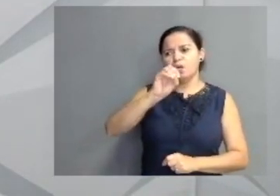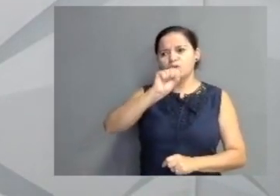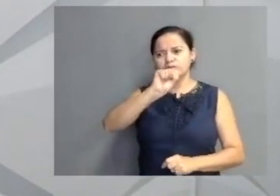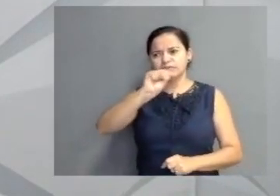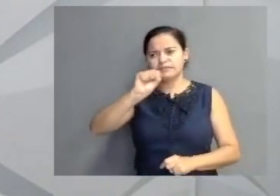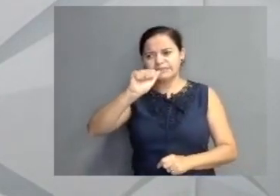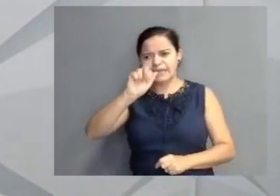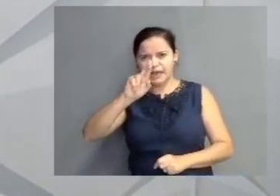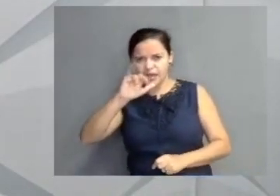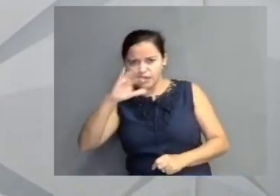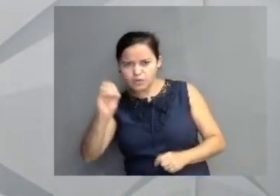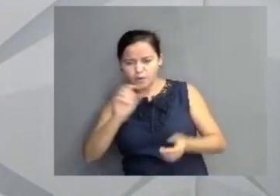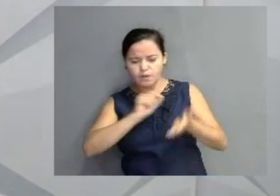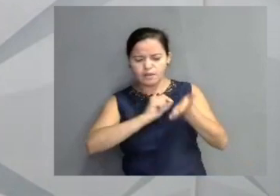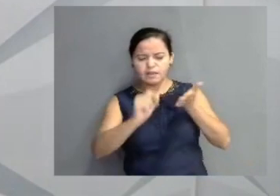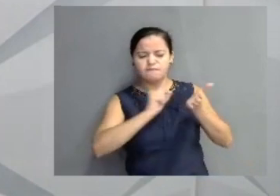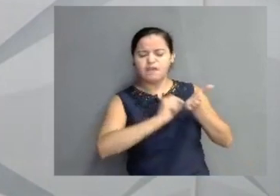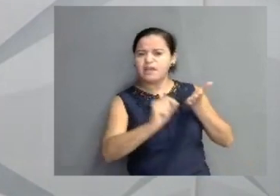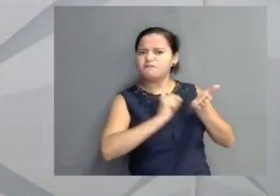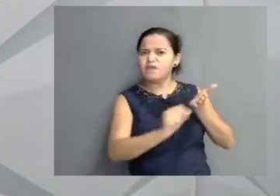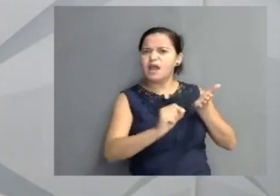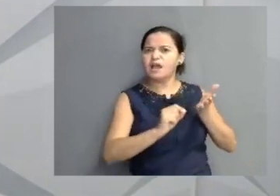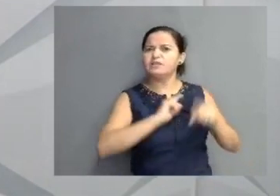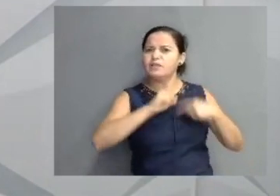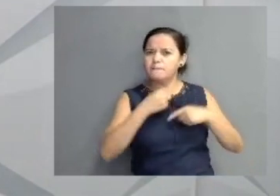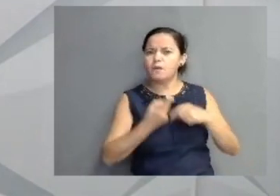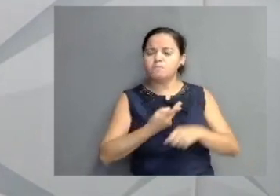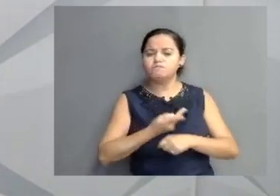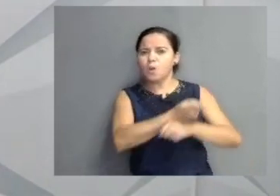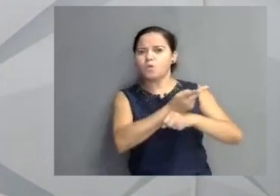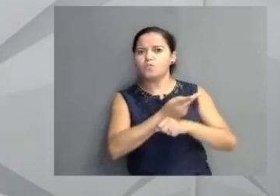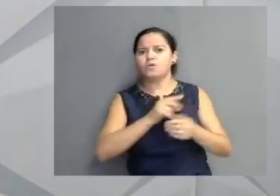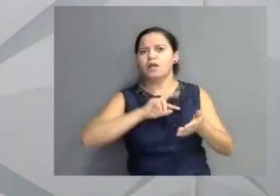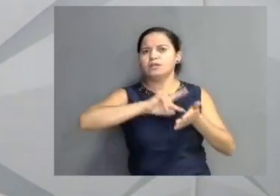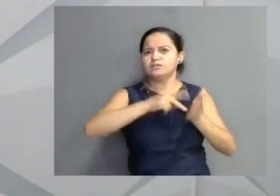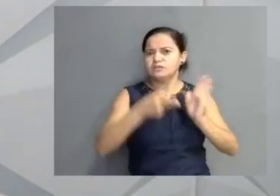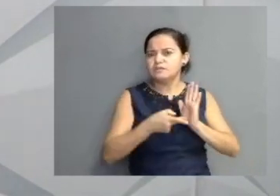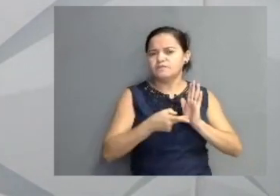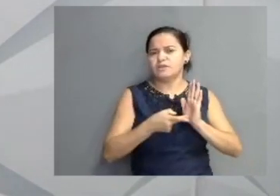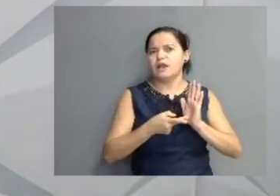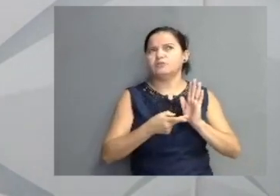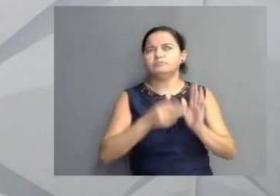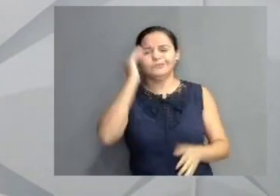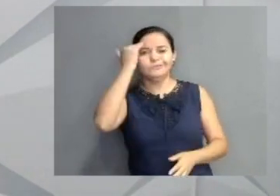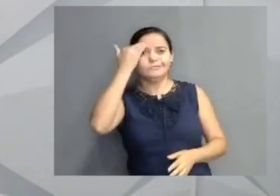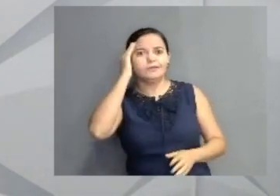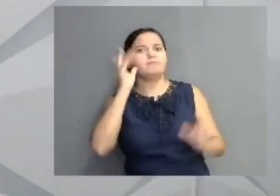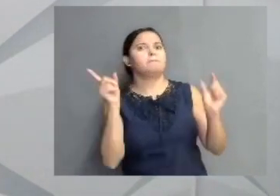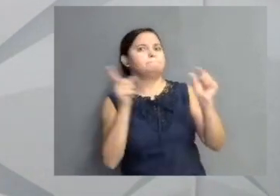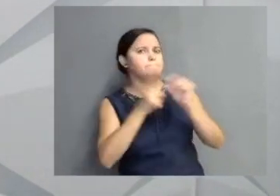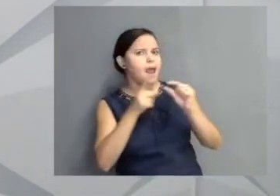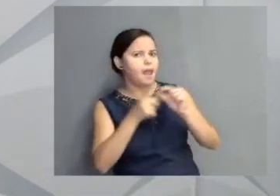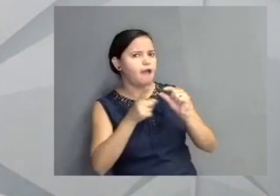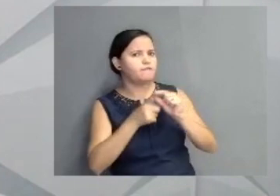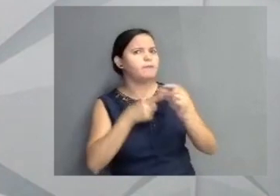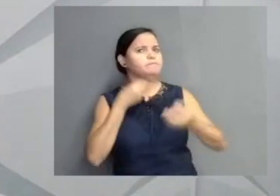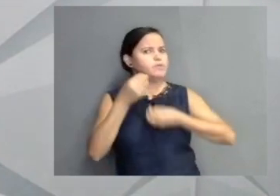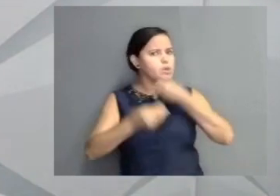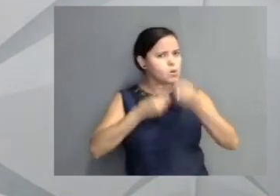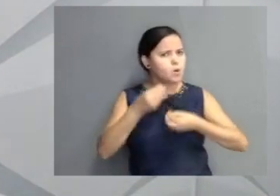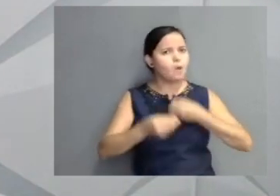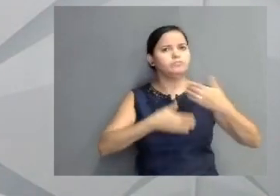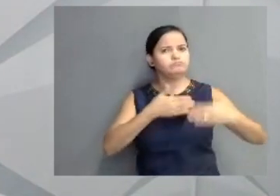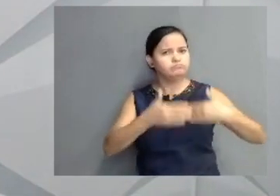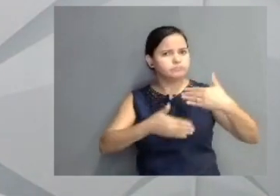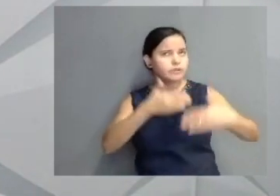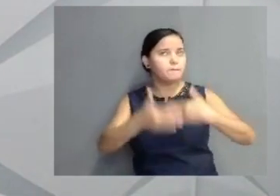texto e a partir delas eu vou procurar o significado, para que com isso eu possa entender essas palavras e, consequentemente,